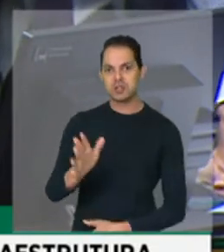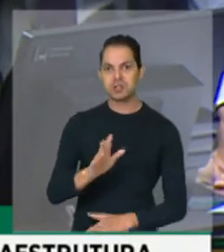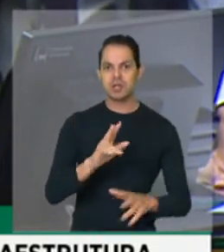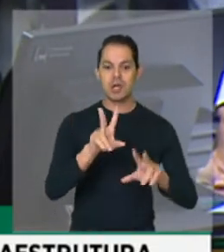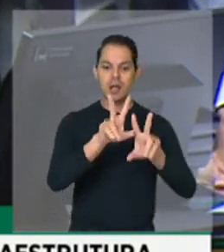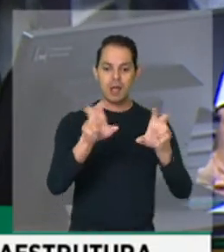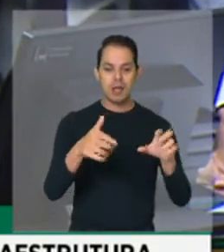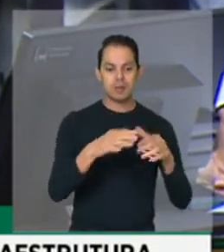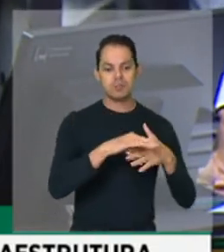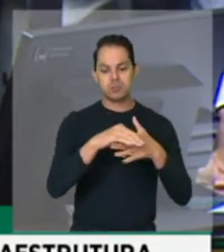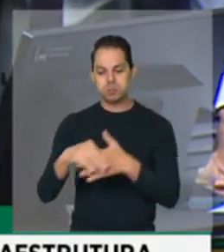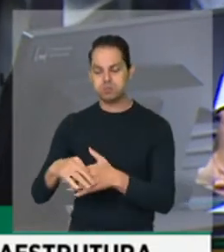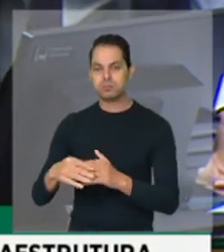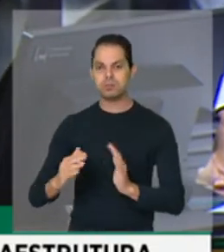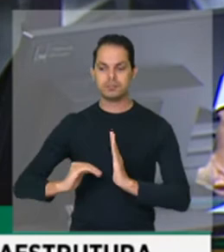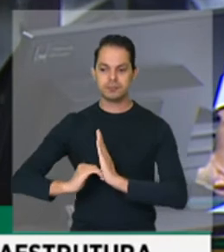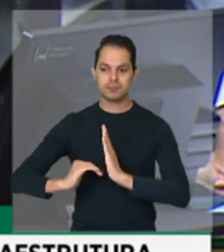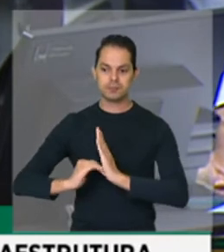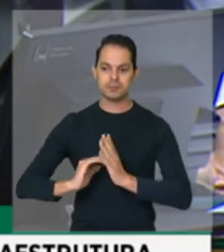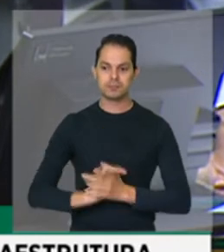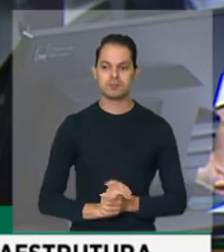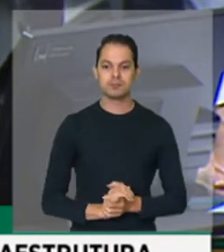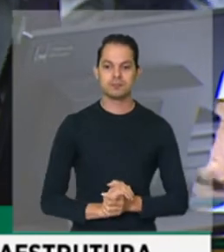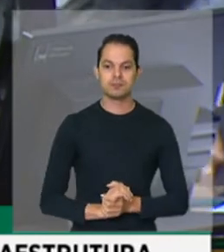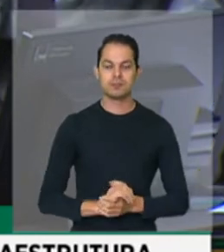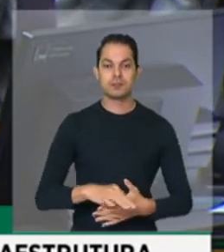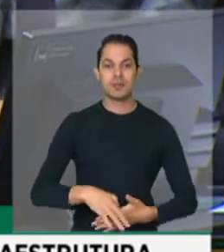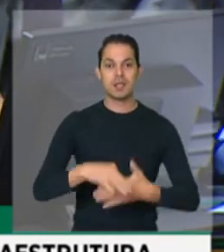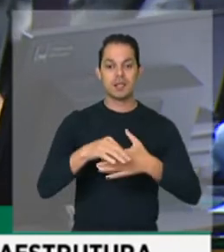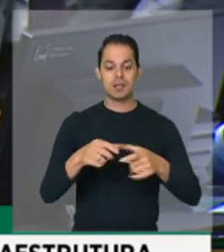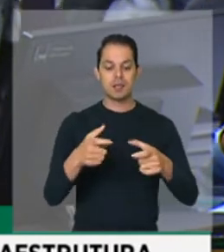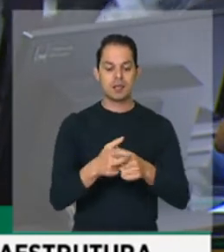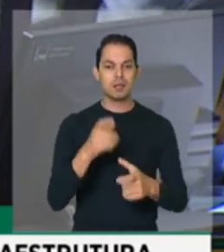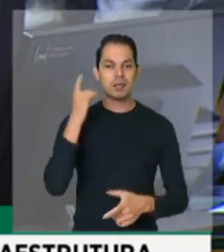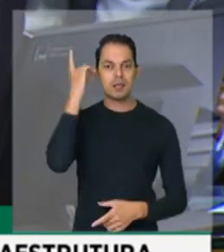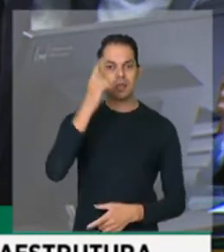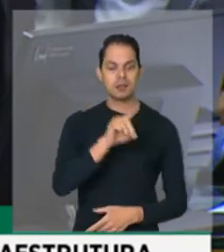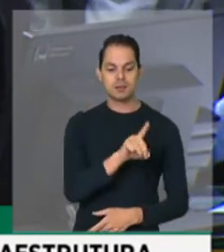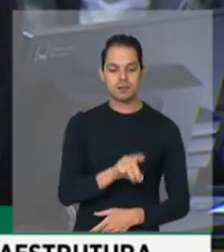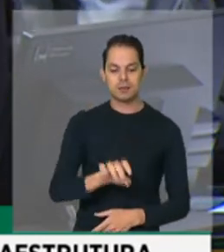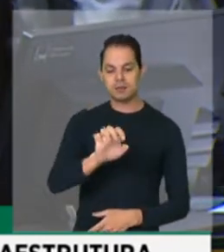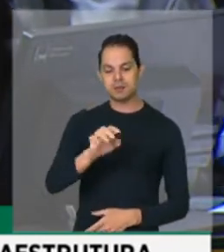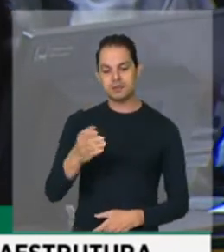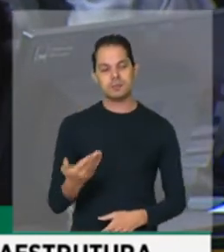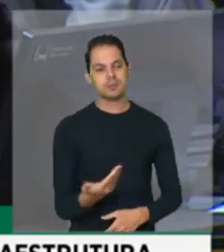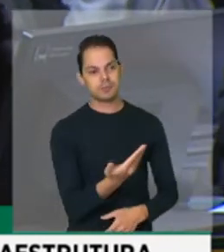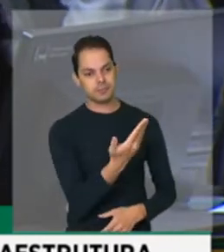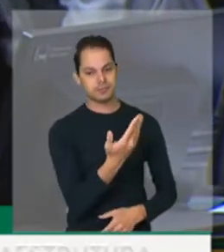ao Senado Federal. Pela liderança da minoria, deputado Zé Guimarães.